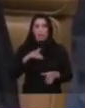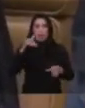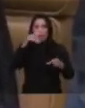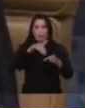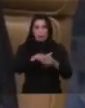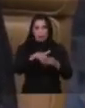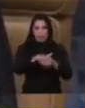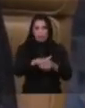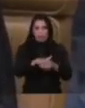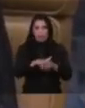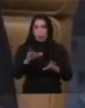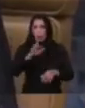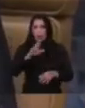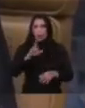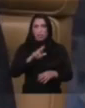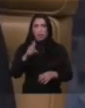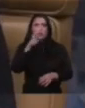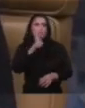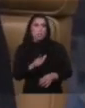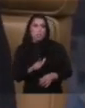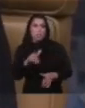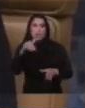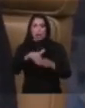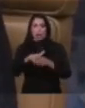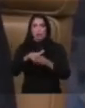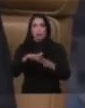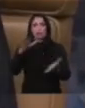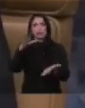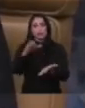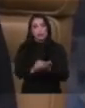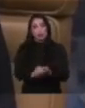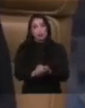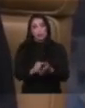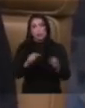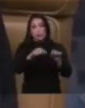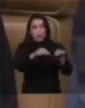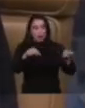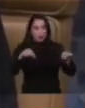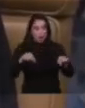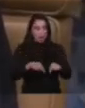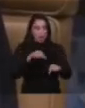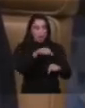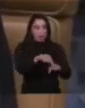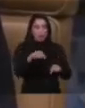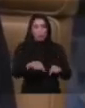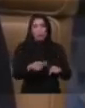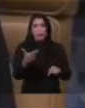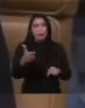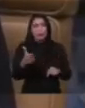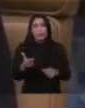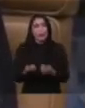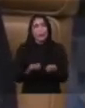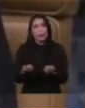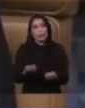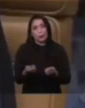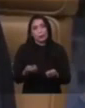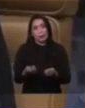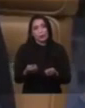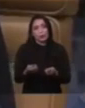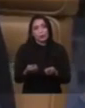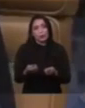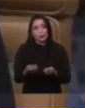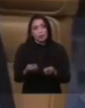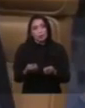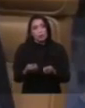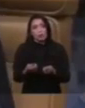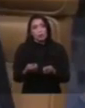ganha, até porque são urnas eletrônicas sobre as quais nós não temos nenhum tipo de controle, e todos, nenhum tipo de